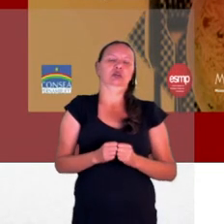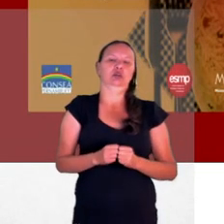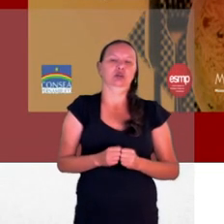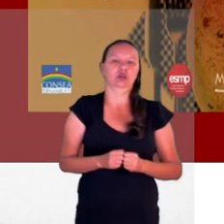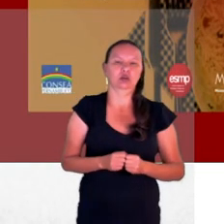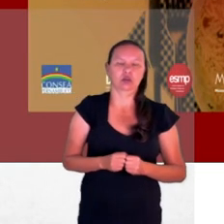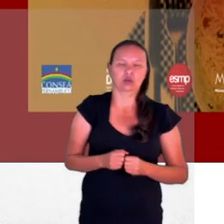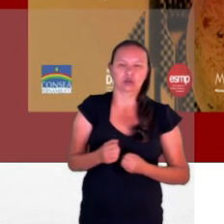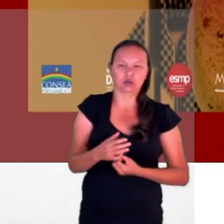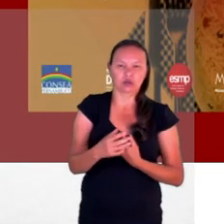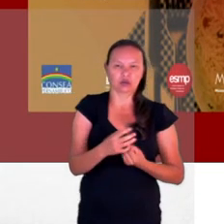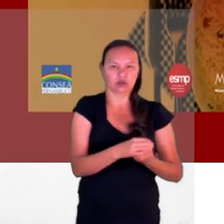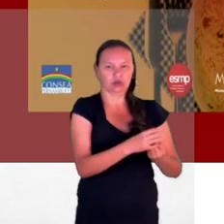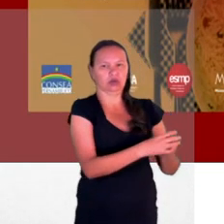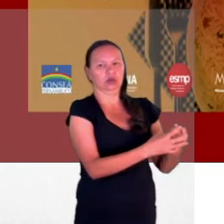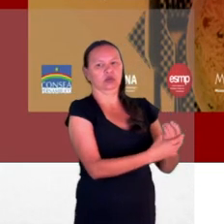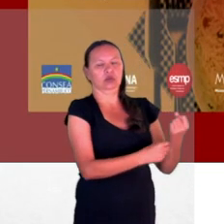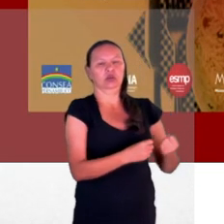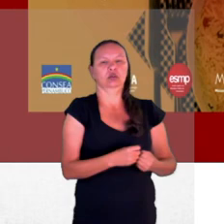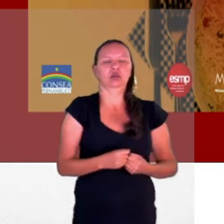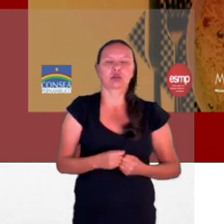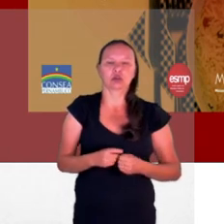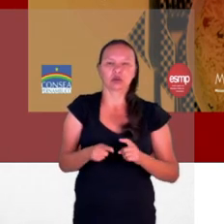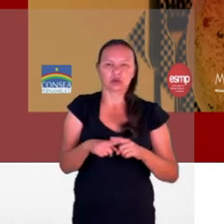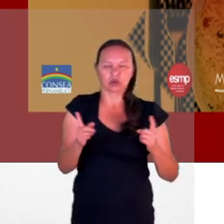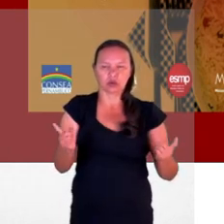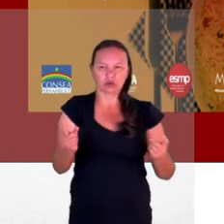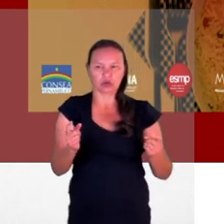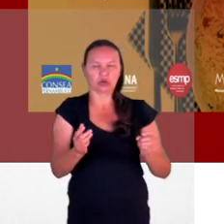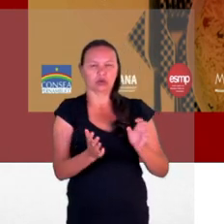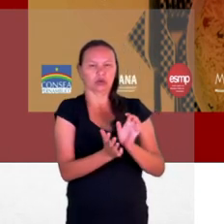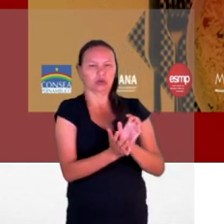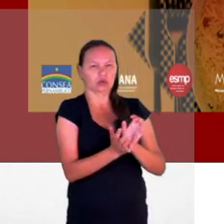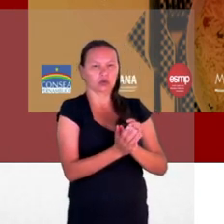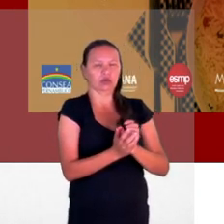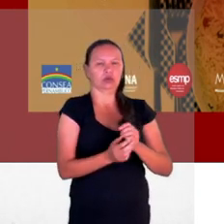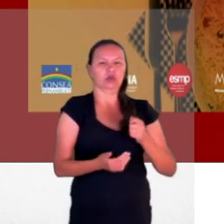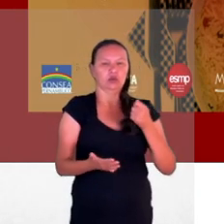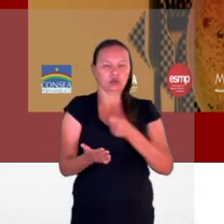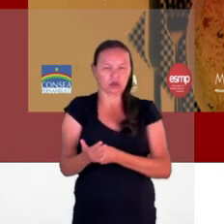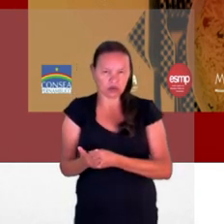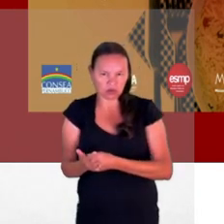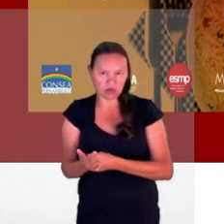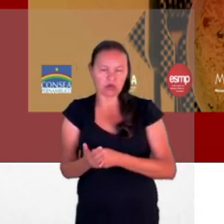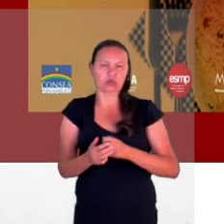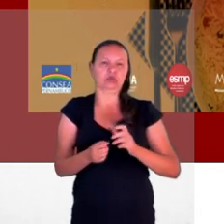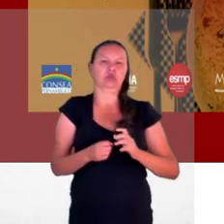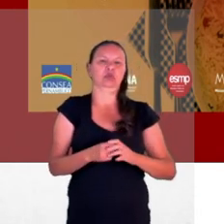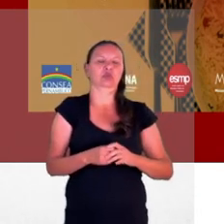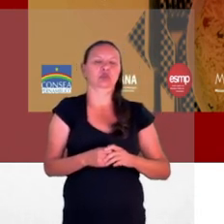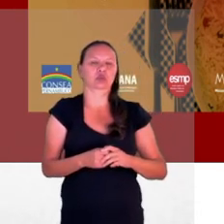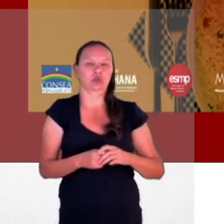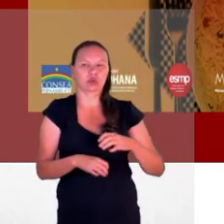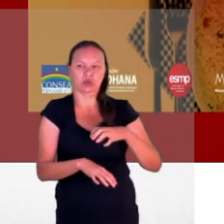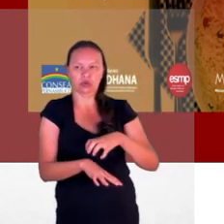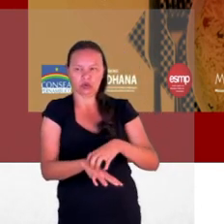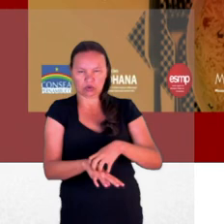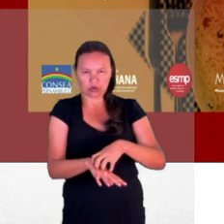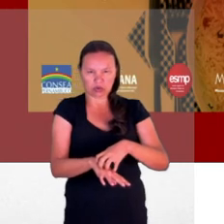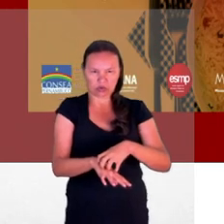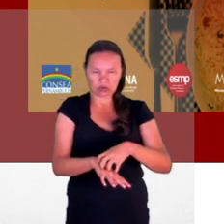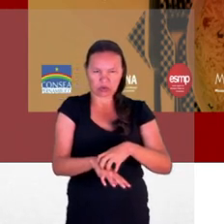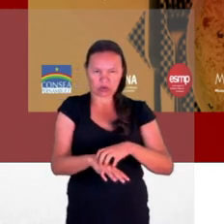agroecológica eh por conta desse projeto que a gente aprovou na no setor de